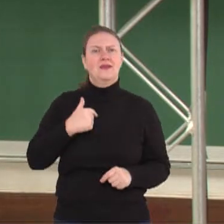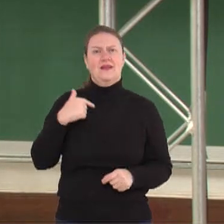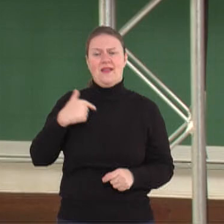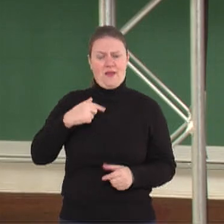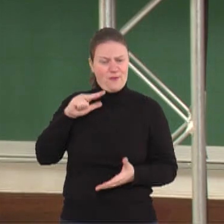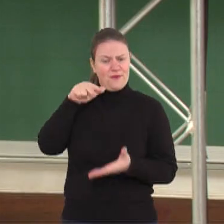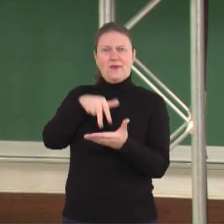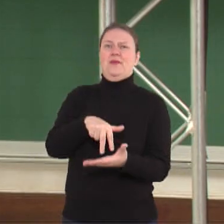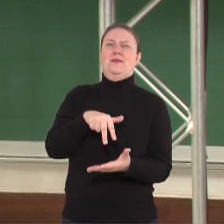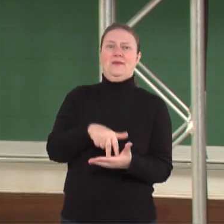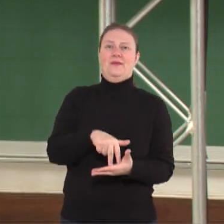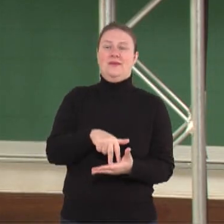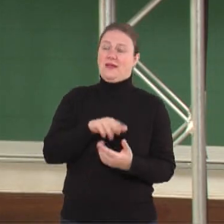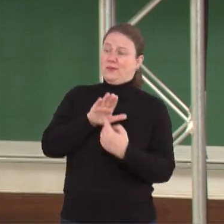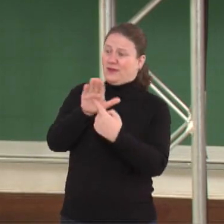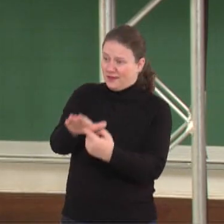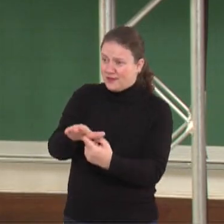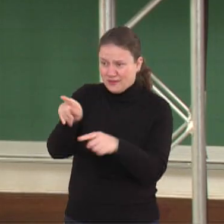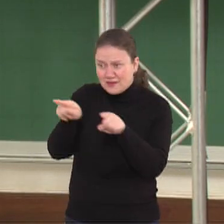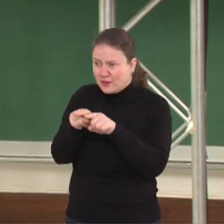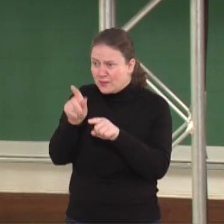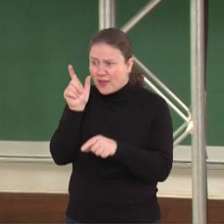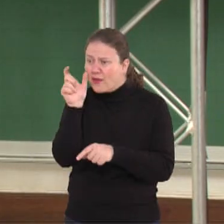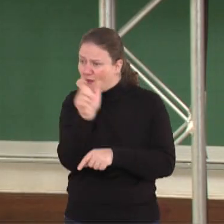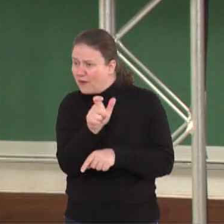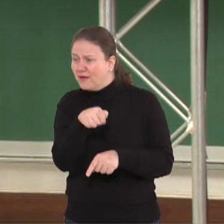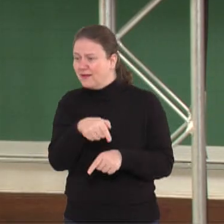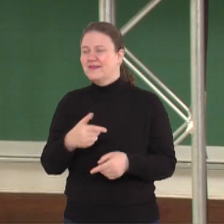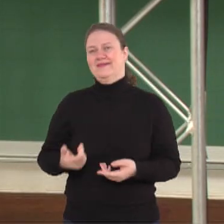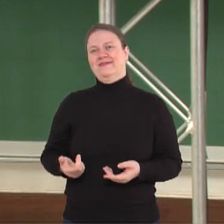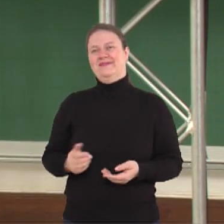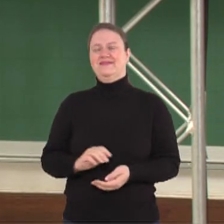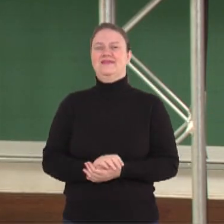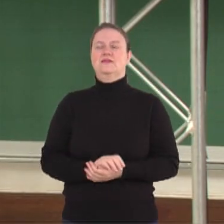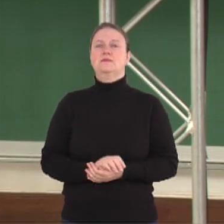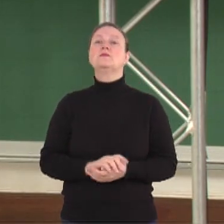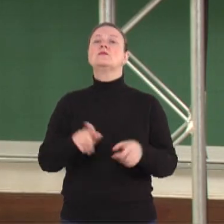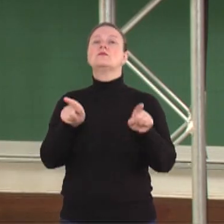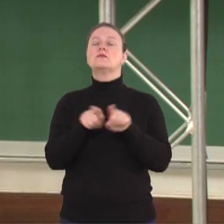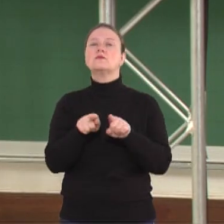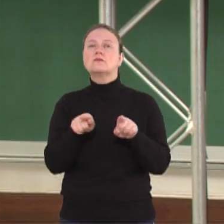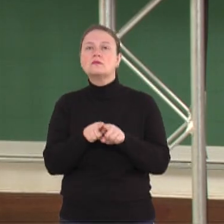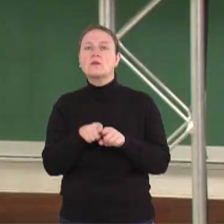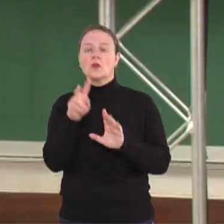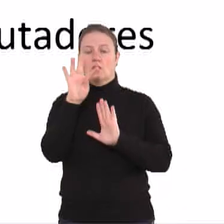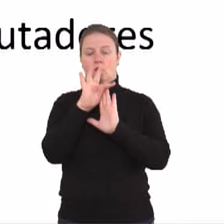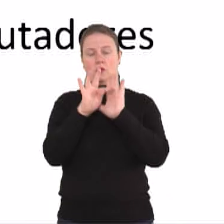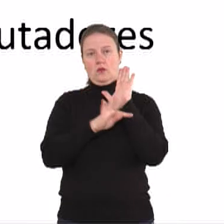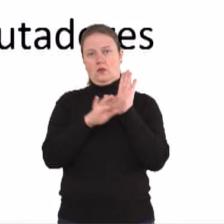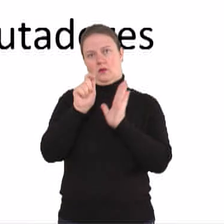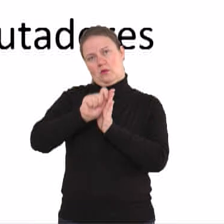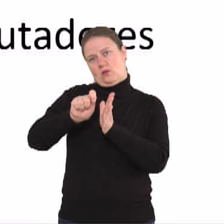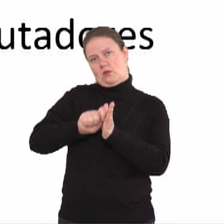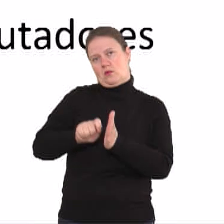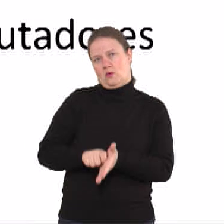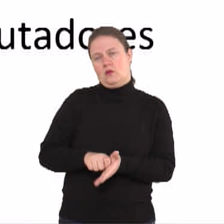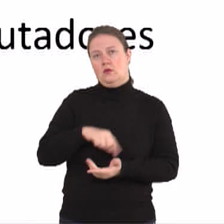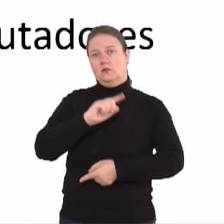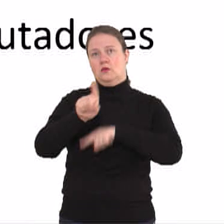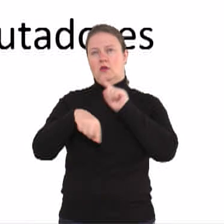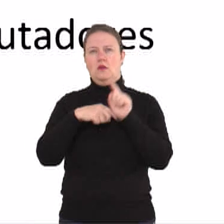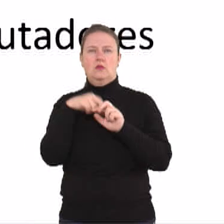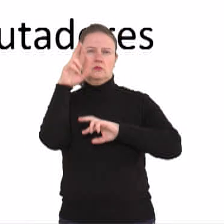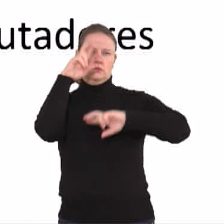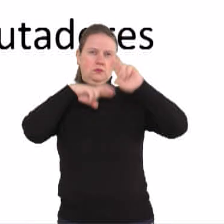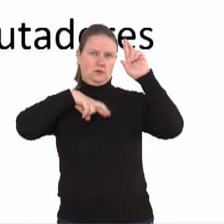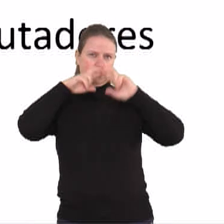e apresenta para um leitor, tá bom? Eu vou ler com você a resenha, o texto escrito, tá bom? E aí depois a gente vai começar a